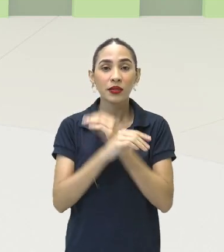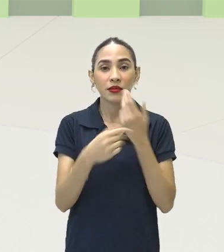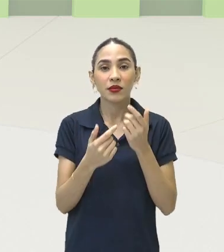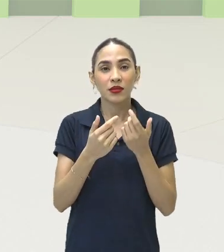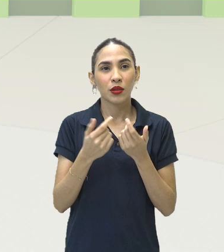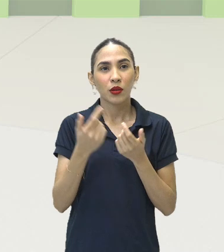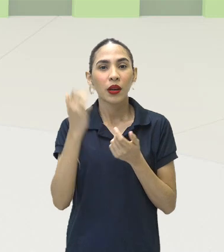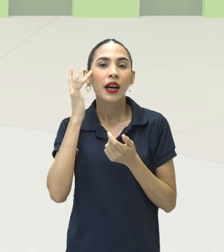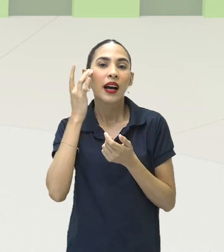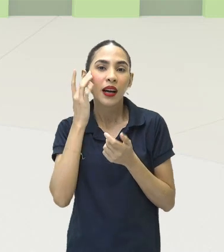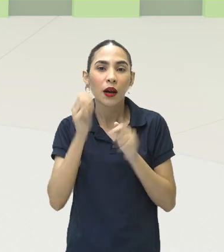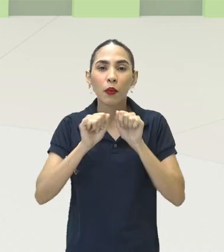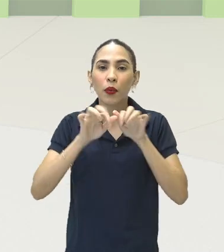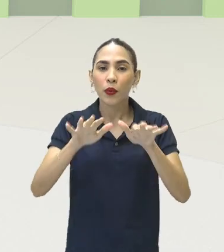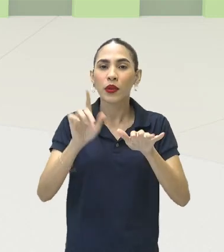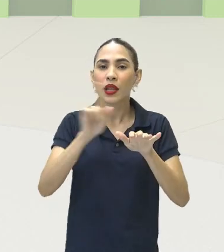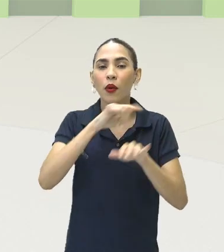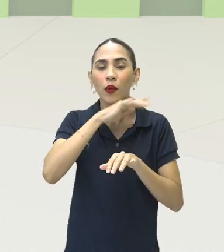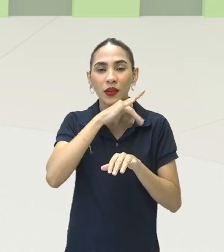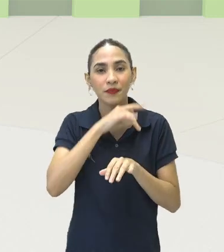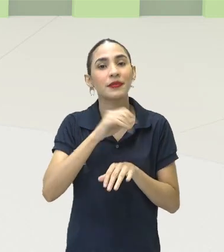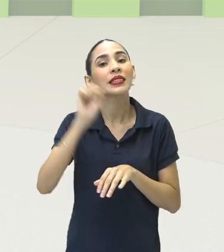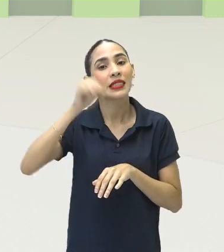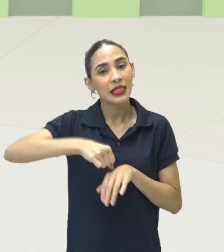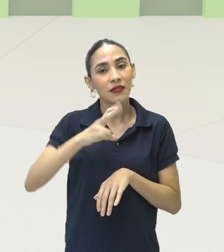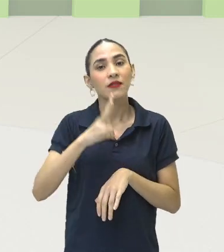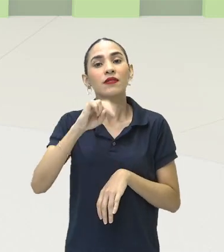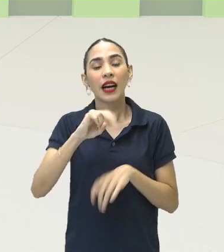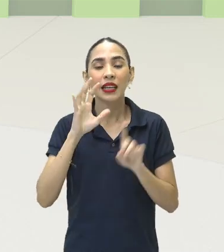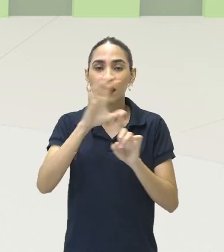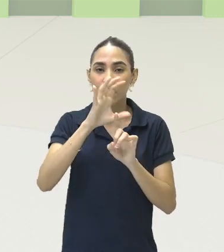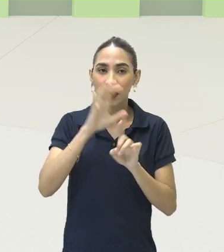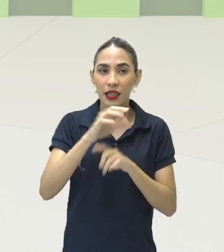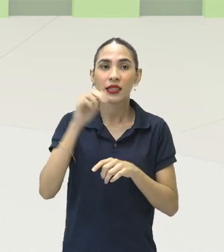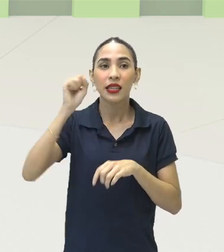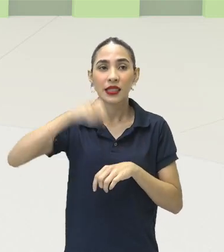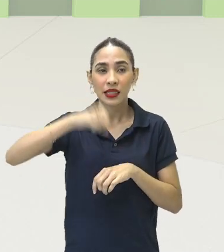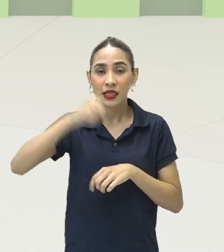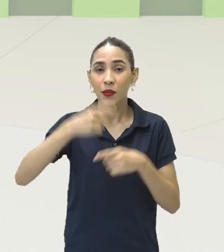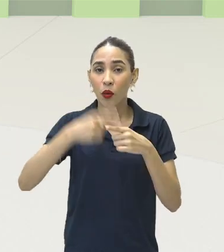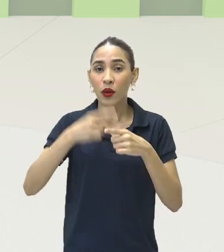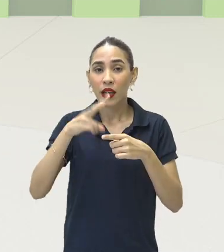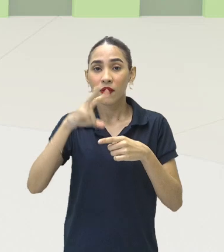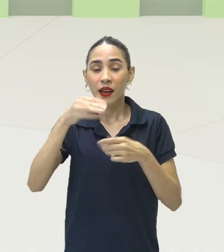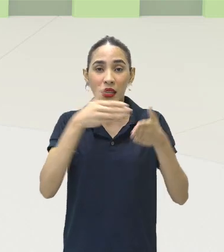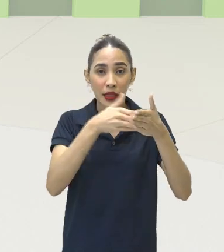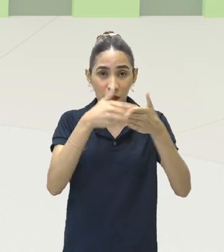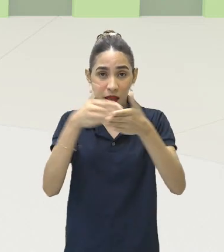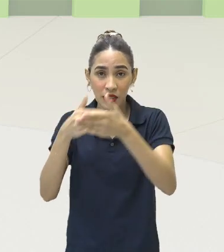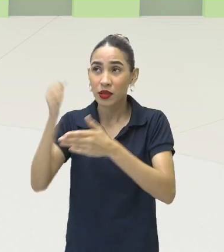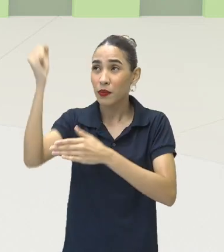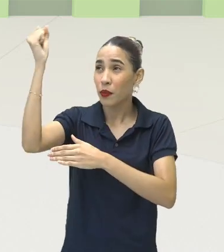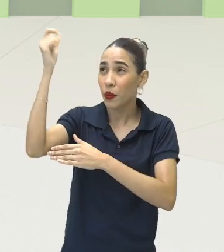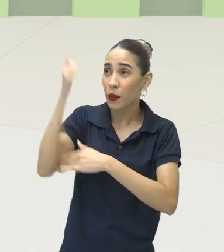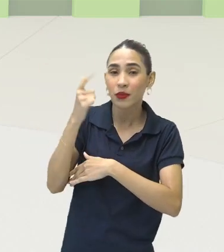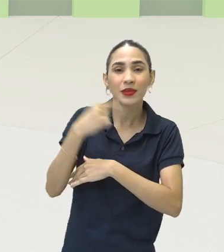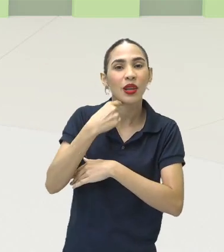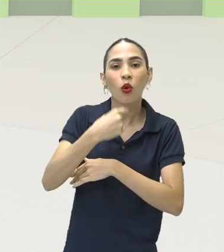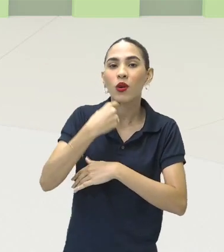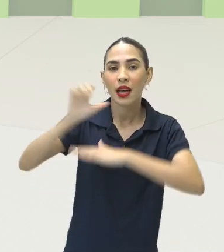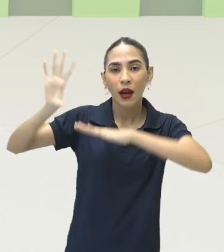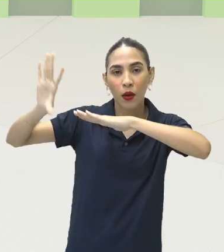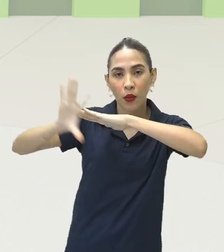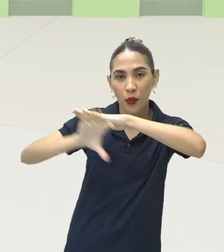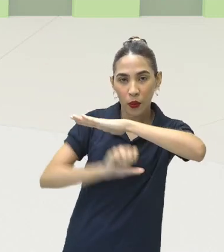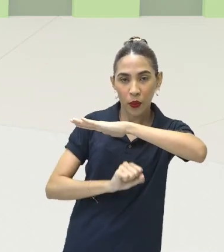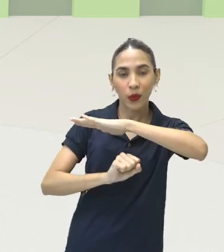grande proliferação não vai fazer mal. Vai fazer mal, sim, porque vai impedir a passagem da luz solar e vai impedir com